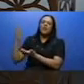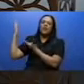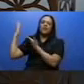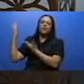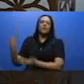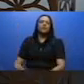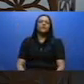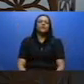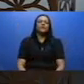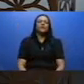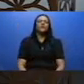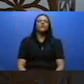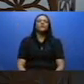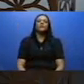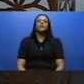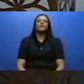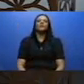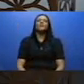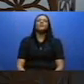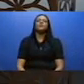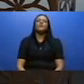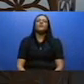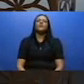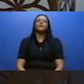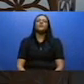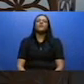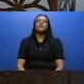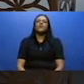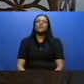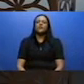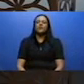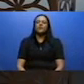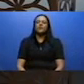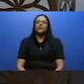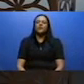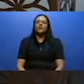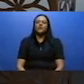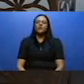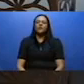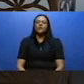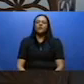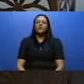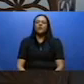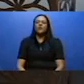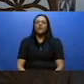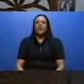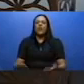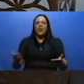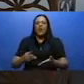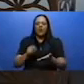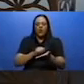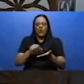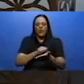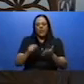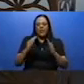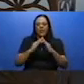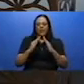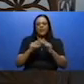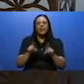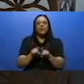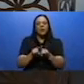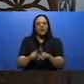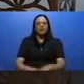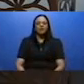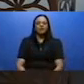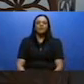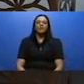o surgimento das cidades, atividade 2 na 149, você sabia? E a nossa tarefa. Vamos lá.